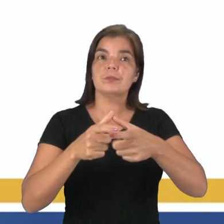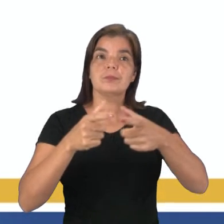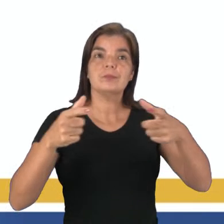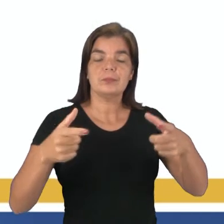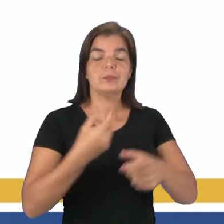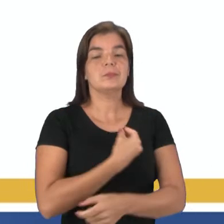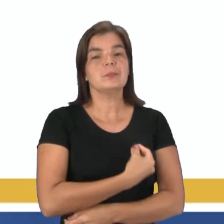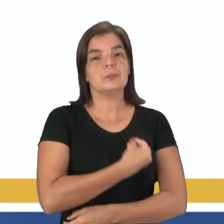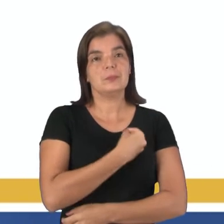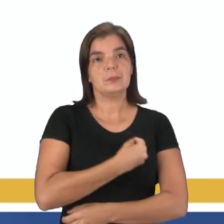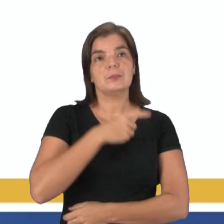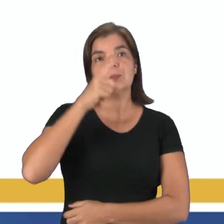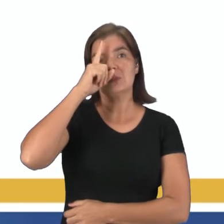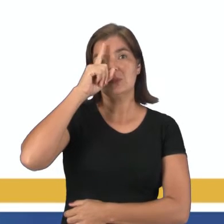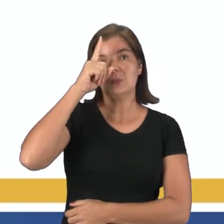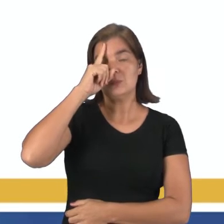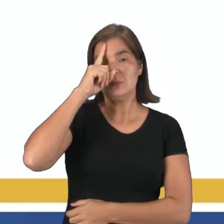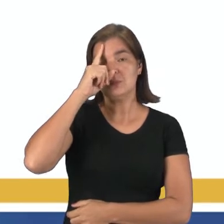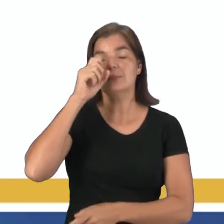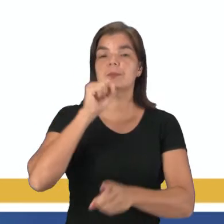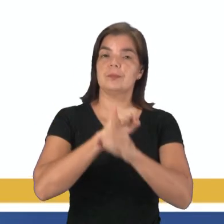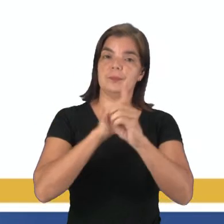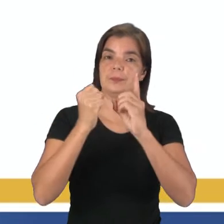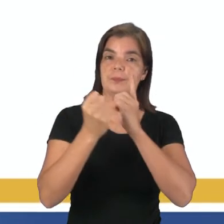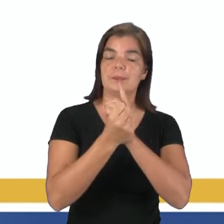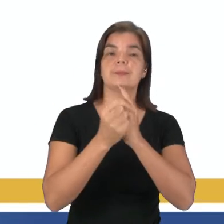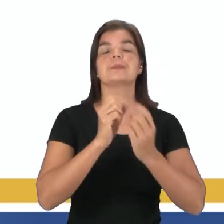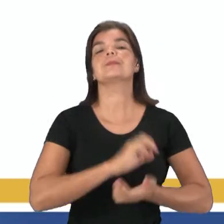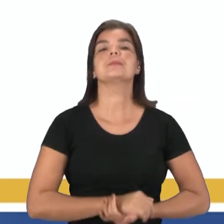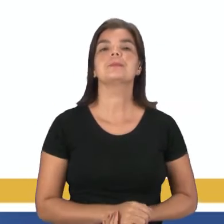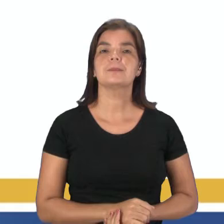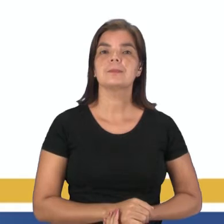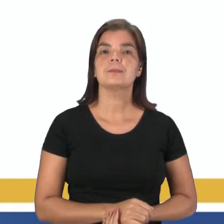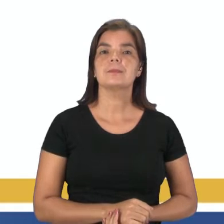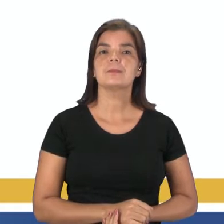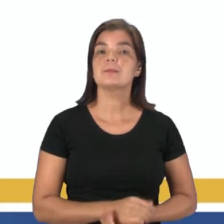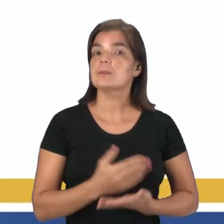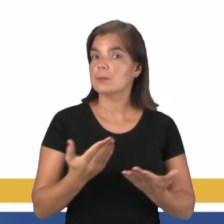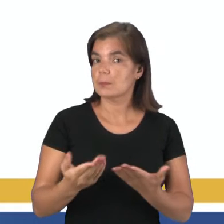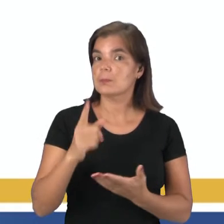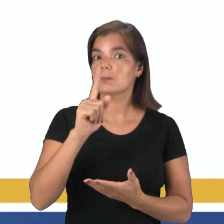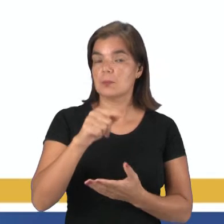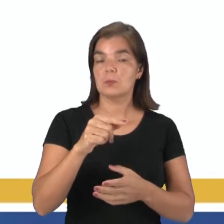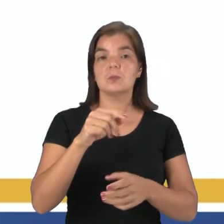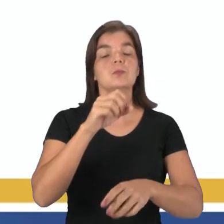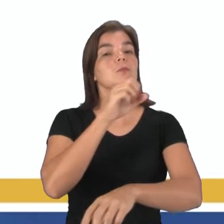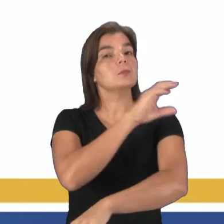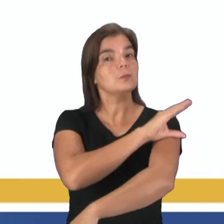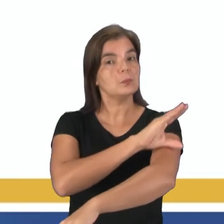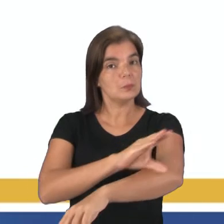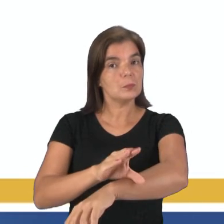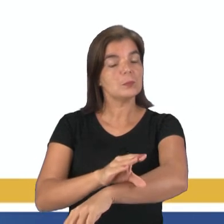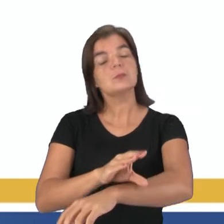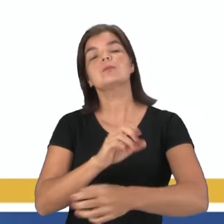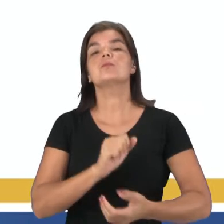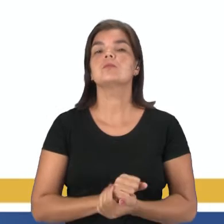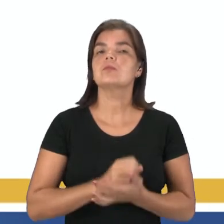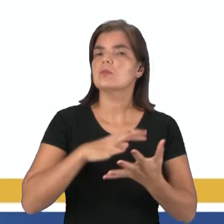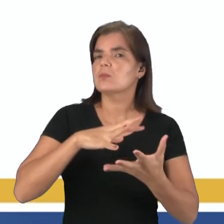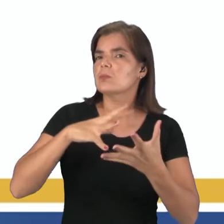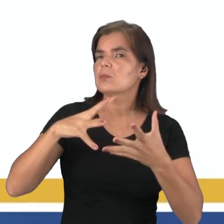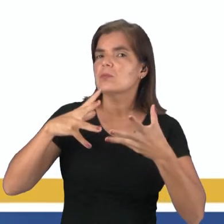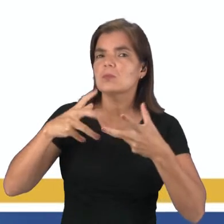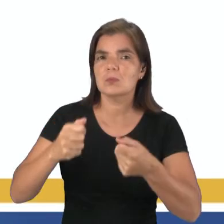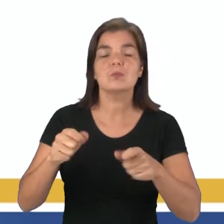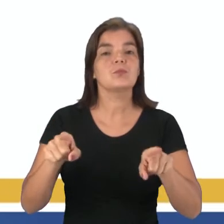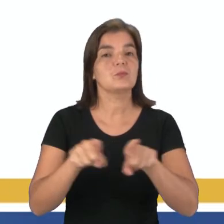devemos compreender a cultura como uma dimensão da vida cotidiana de determinada sociedade. Então, essa cultura